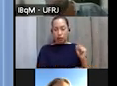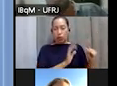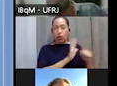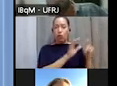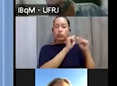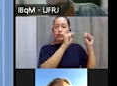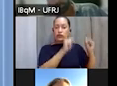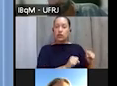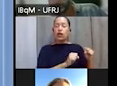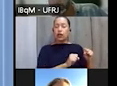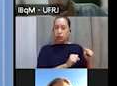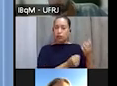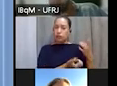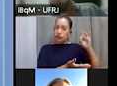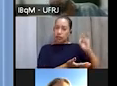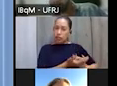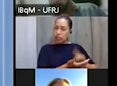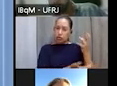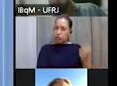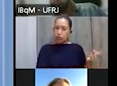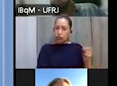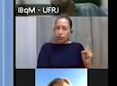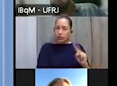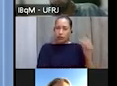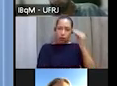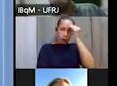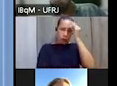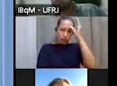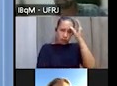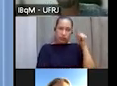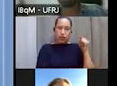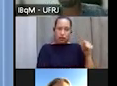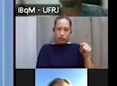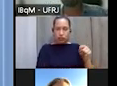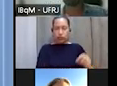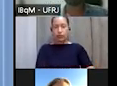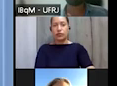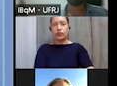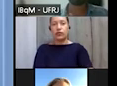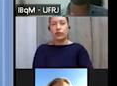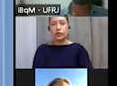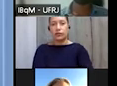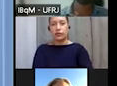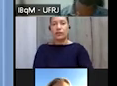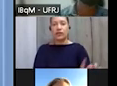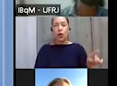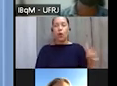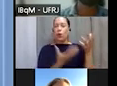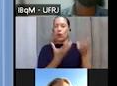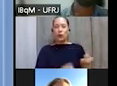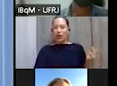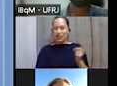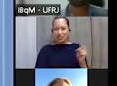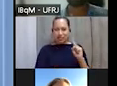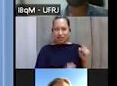de negação do próprio conhecimento como ele é formado. Então, o negacionismo na paleontologia gera